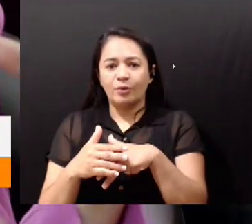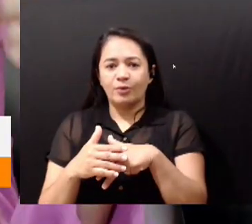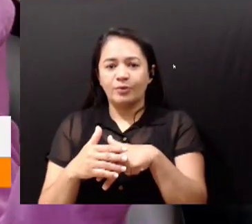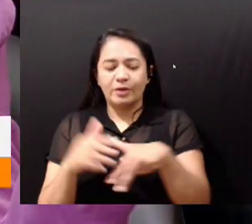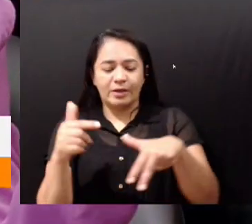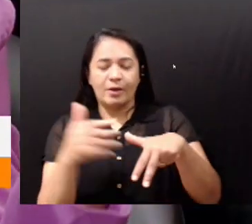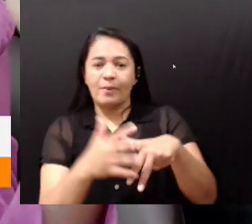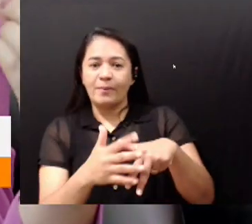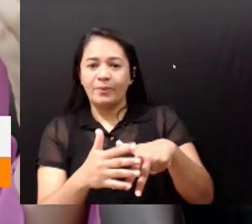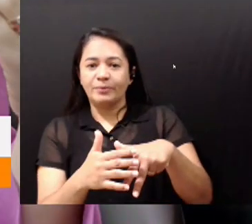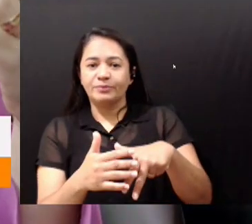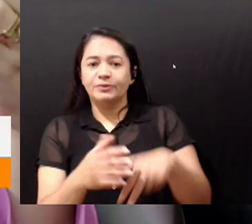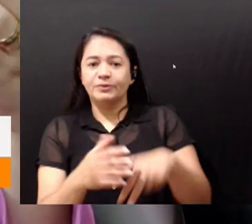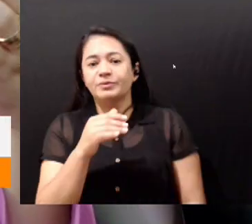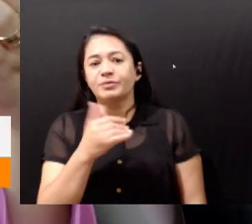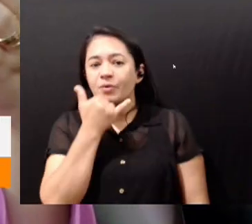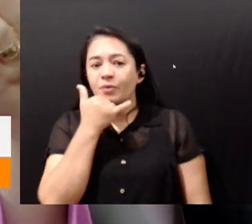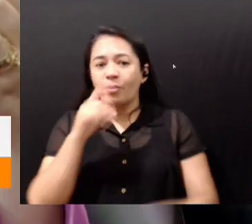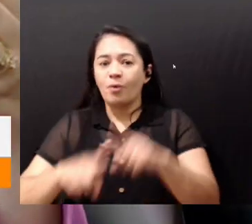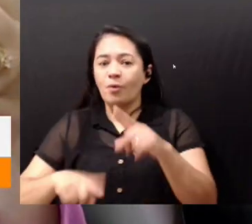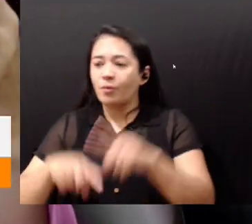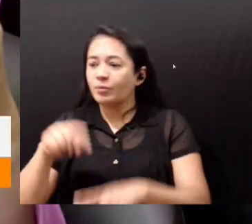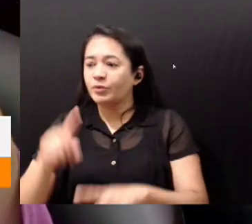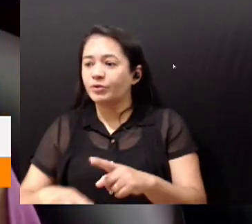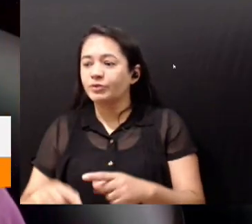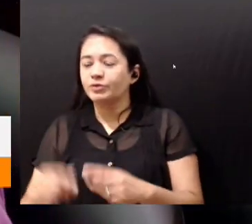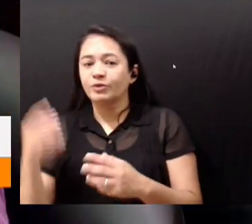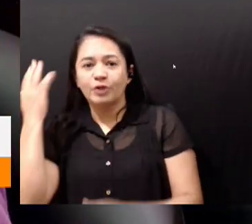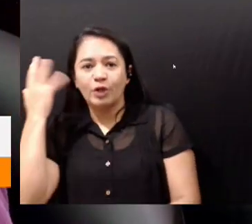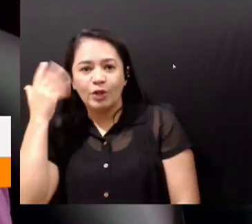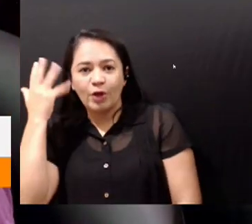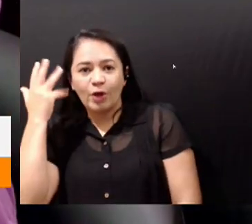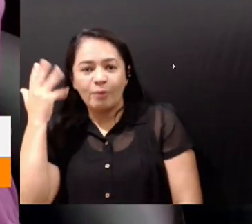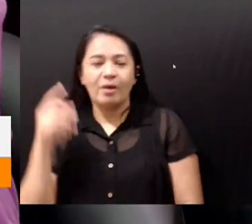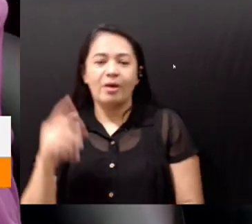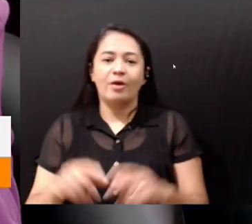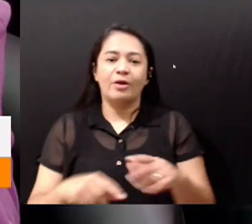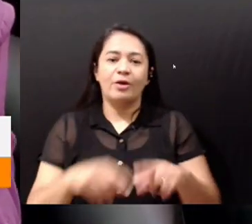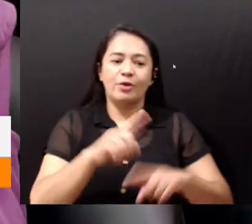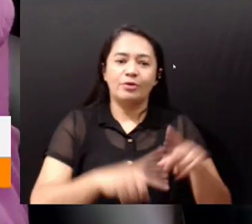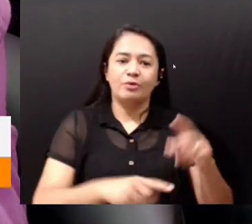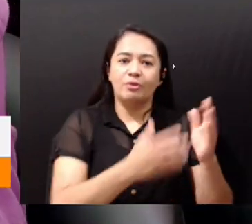perdão, o produto que é in natura, o produto que é processado,